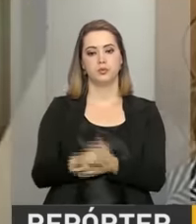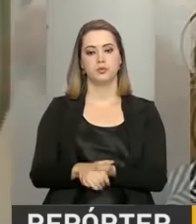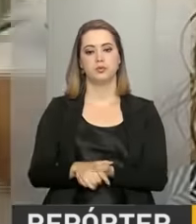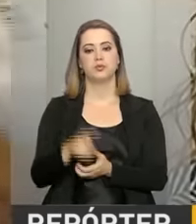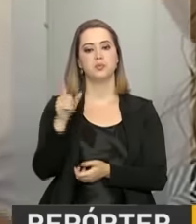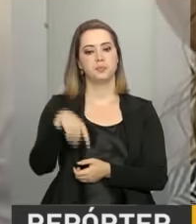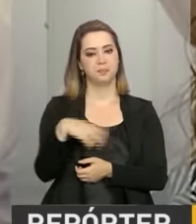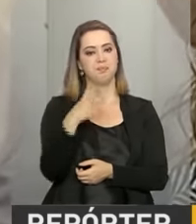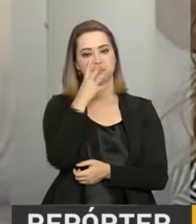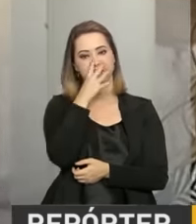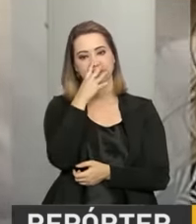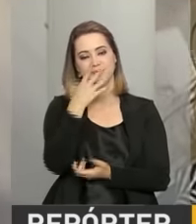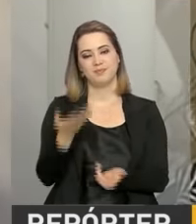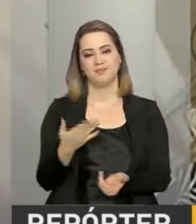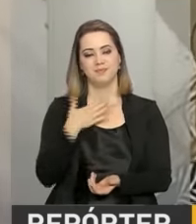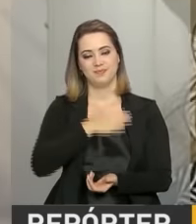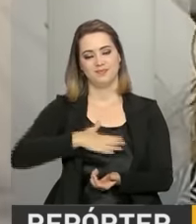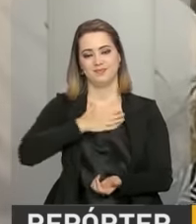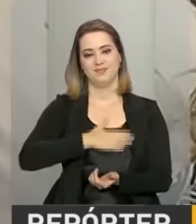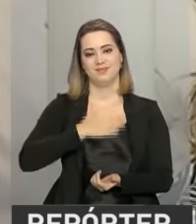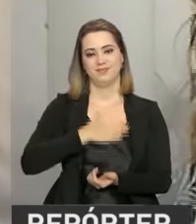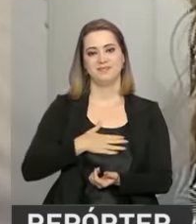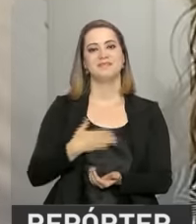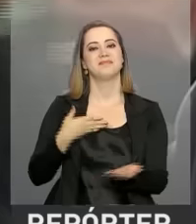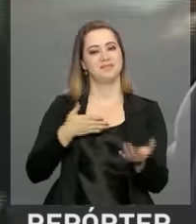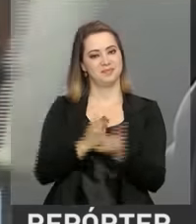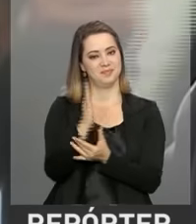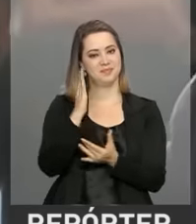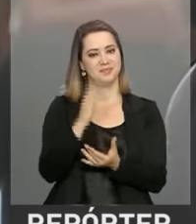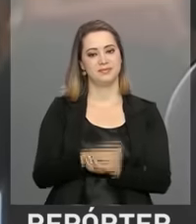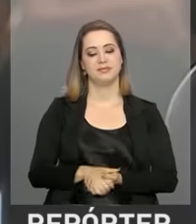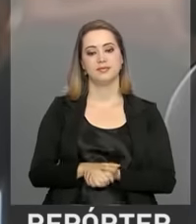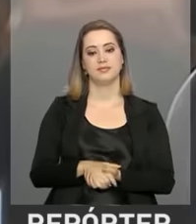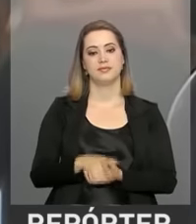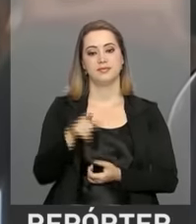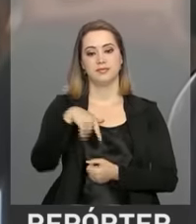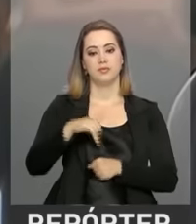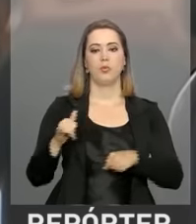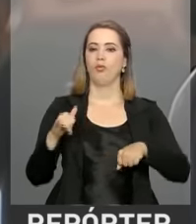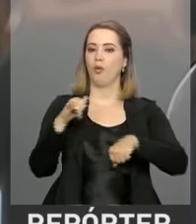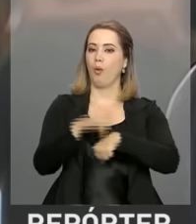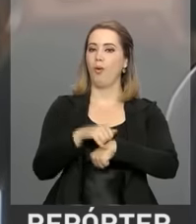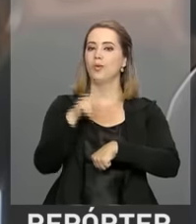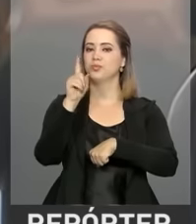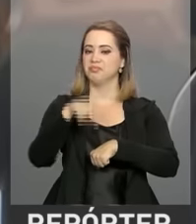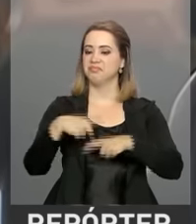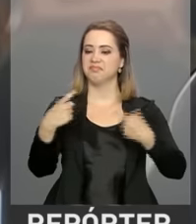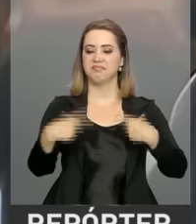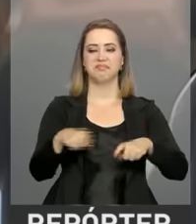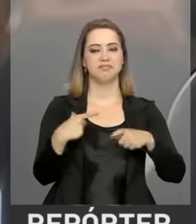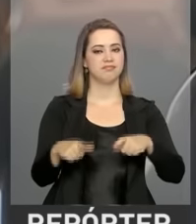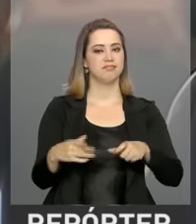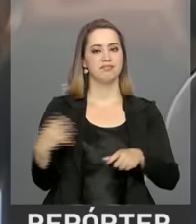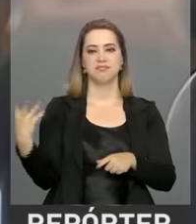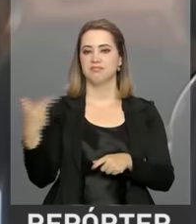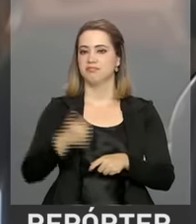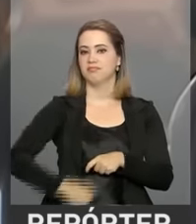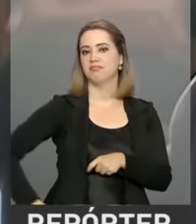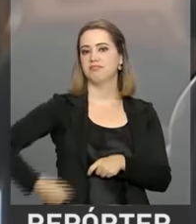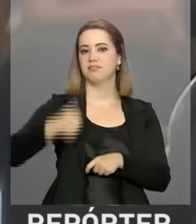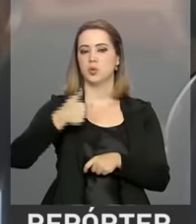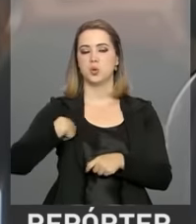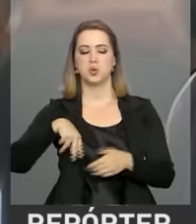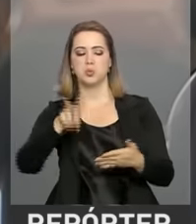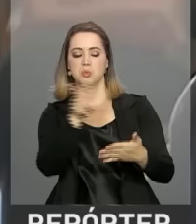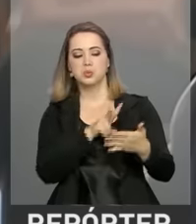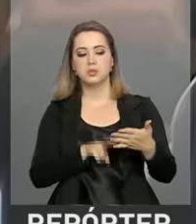muito interessante. Gostei, está aprovado. É, o aeroporto eu acho que é um ambiente ideal para a gente fazer uma